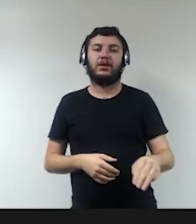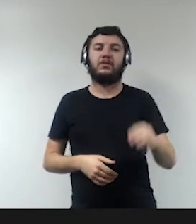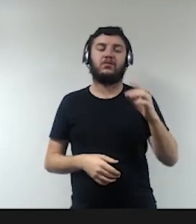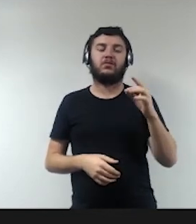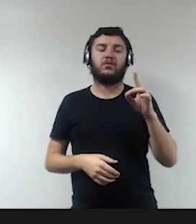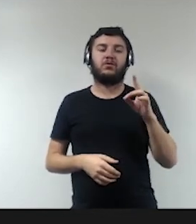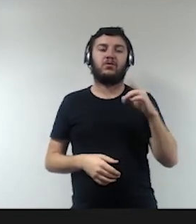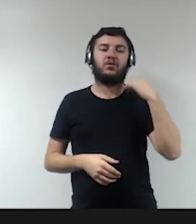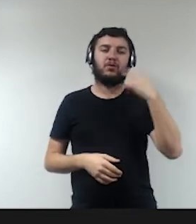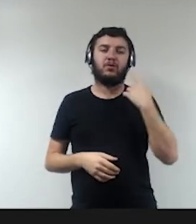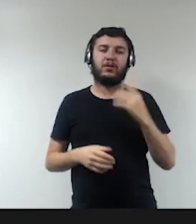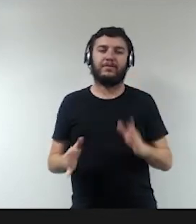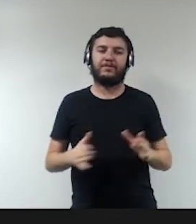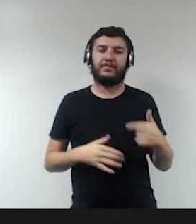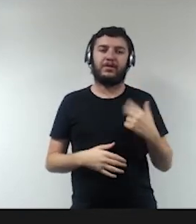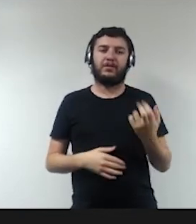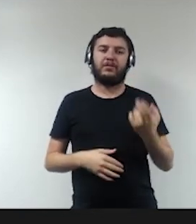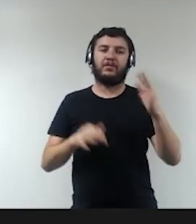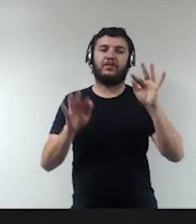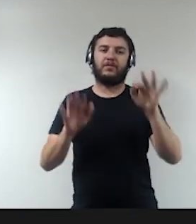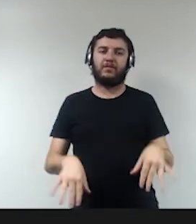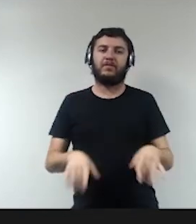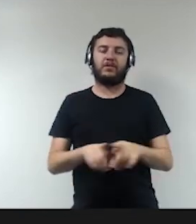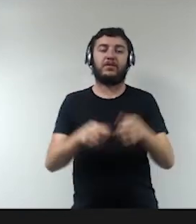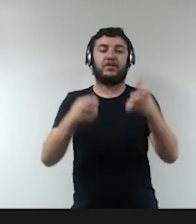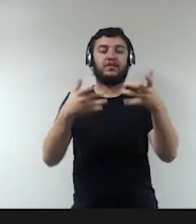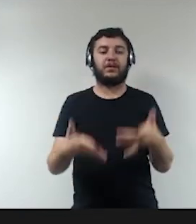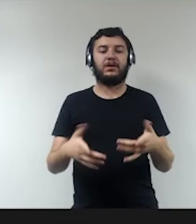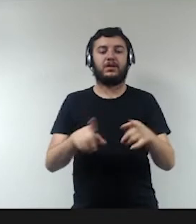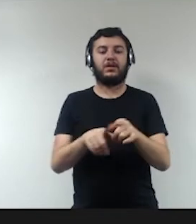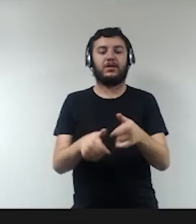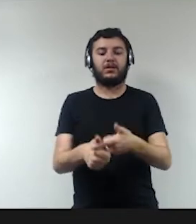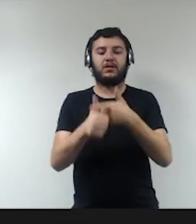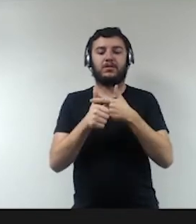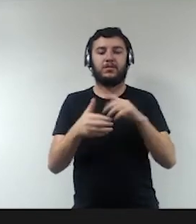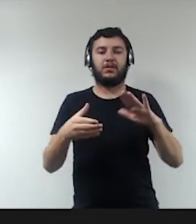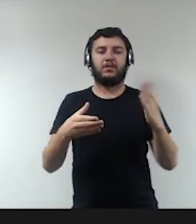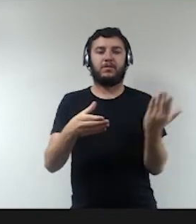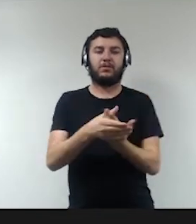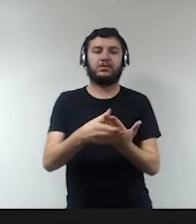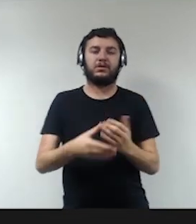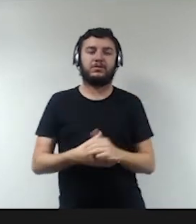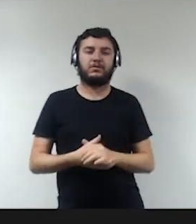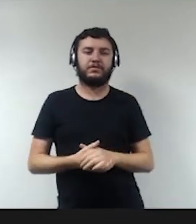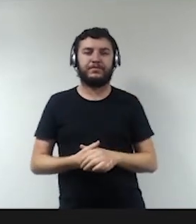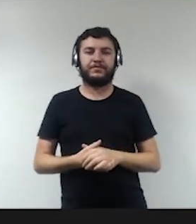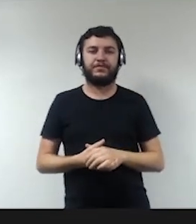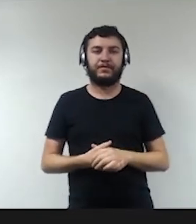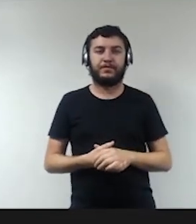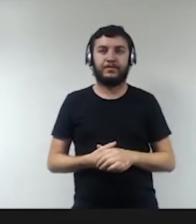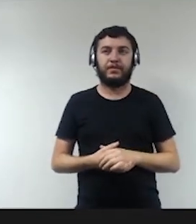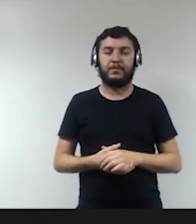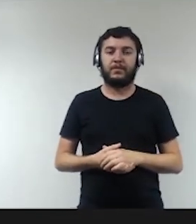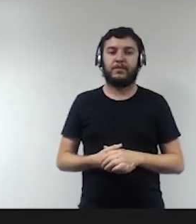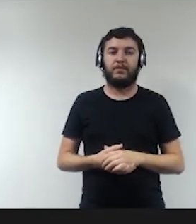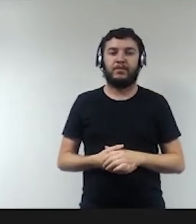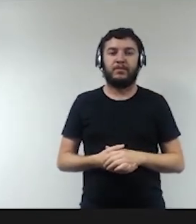só encerrar dizendo um pouquinho da questão da suspensão do processo, né? Eu não